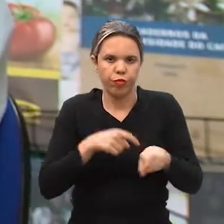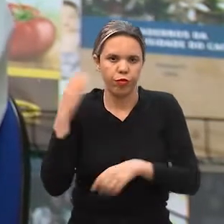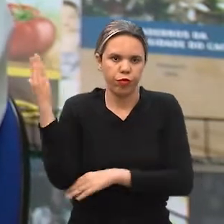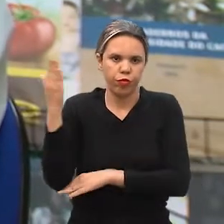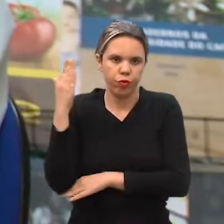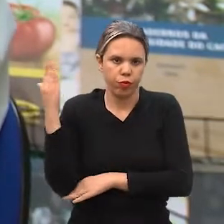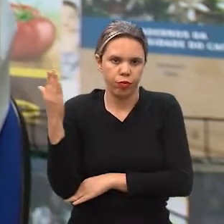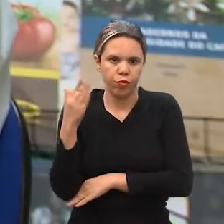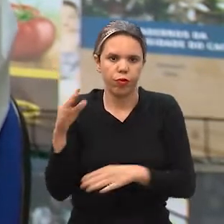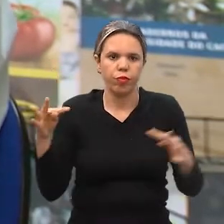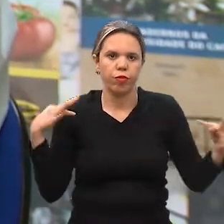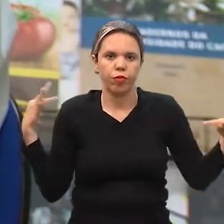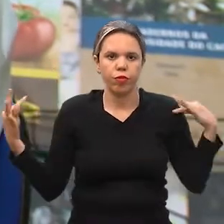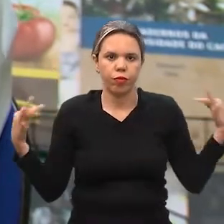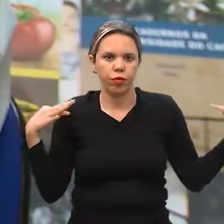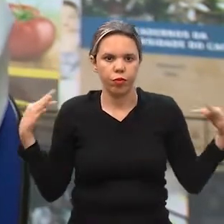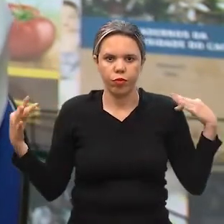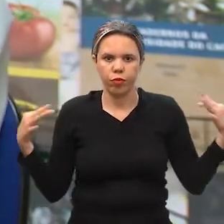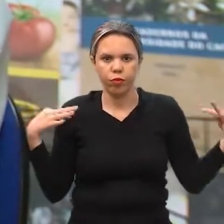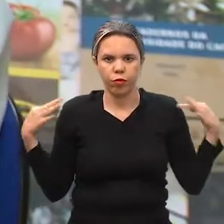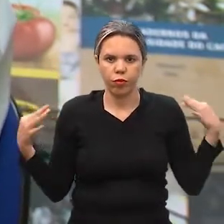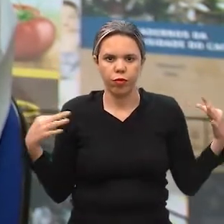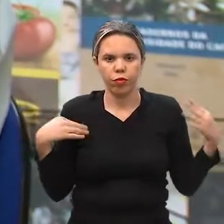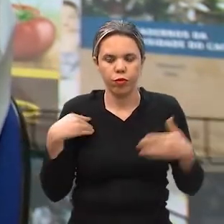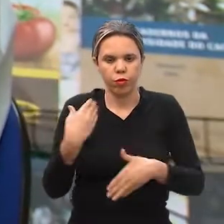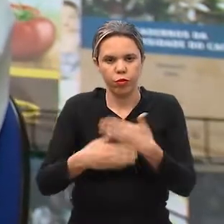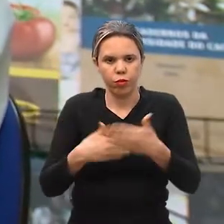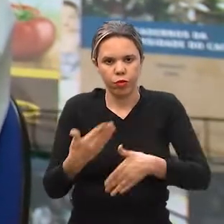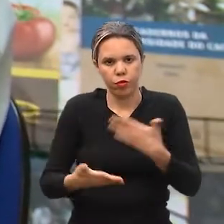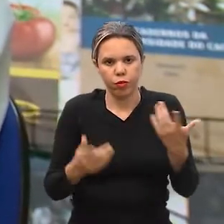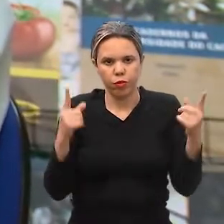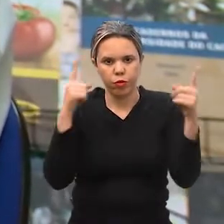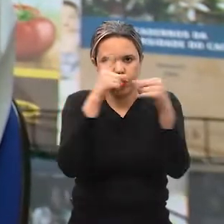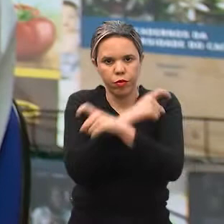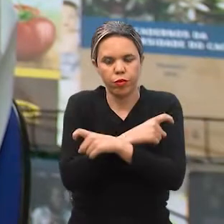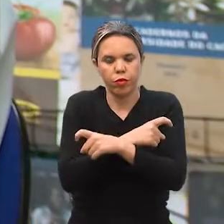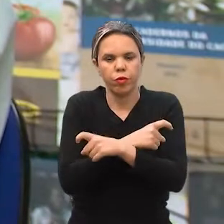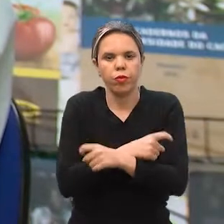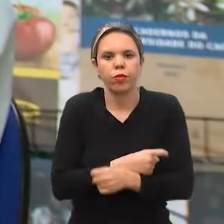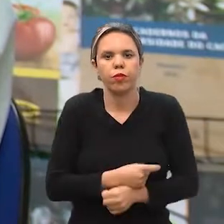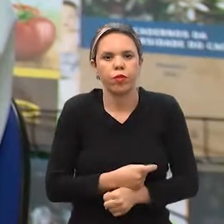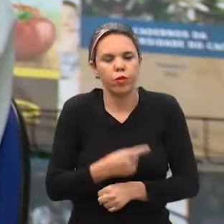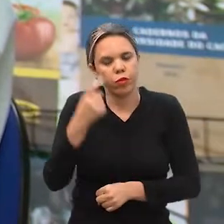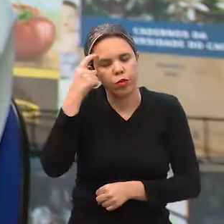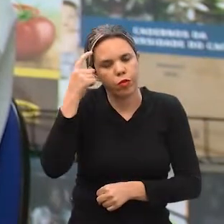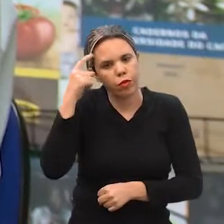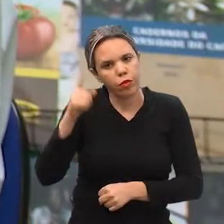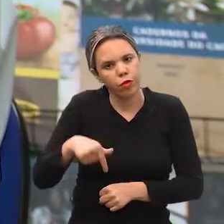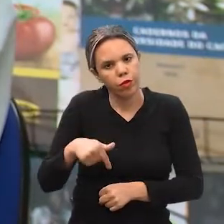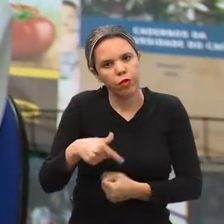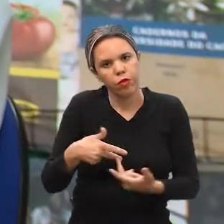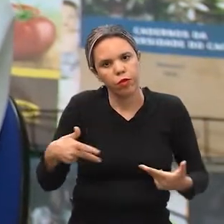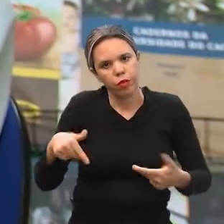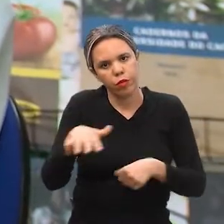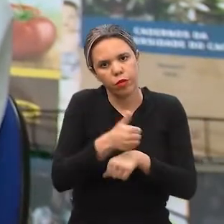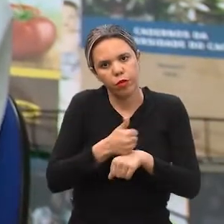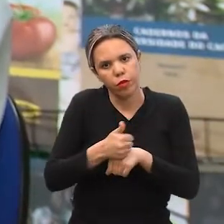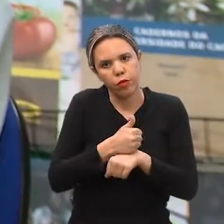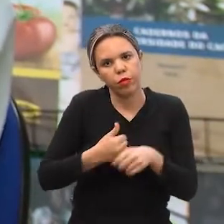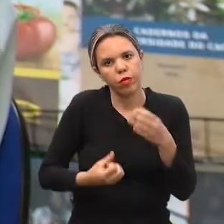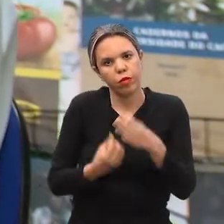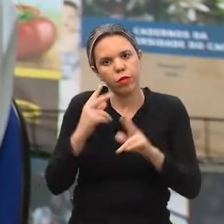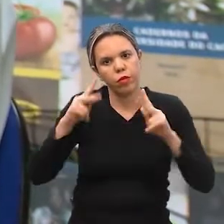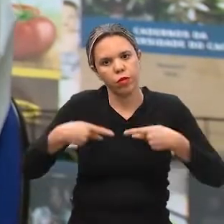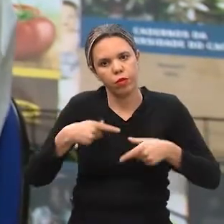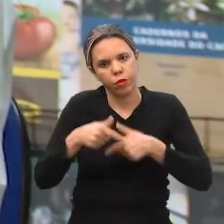ao turismo, e assim por diante. É muito difícil da gente não pensar em alguma área de atividade